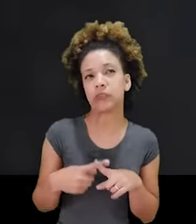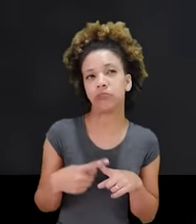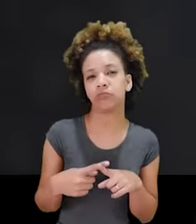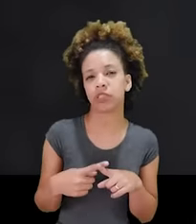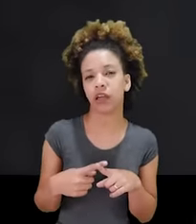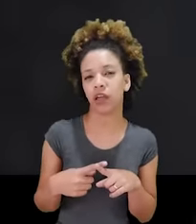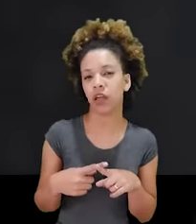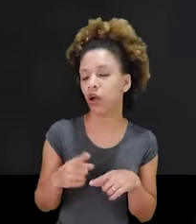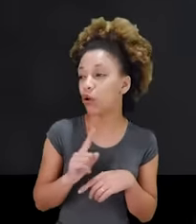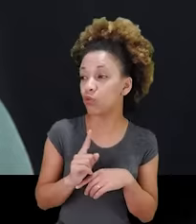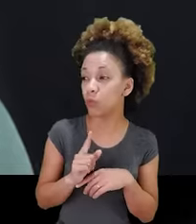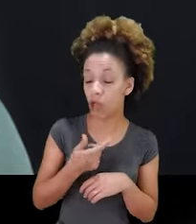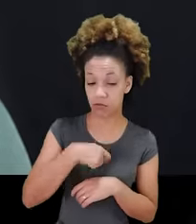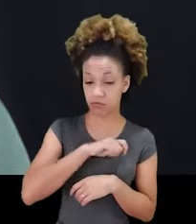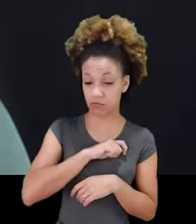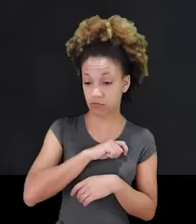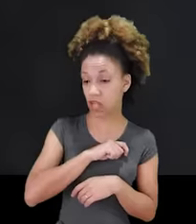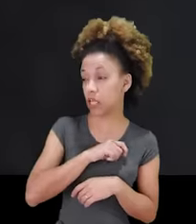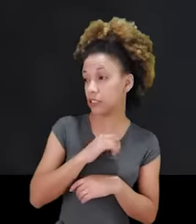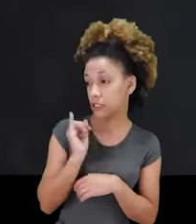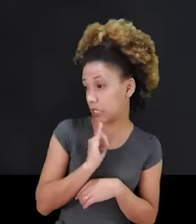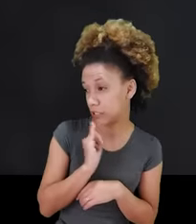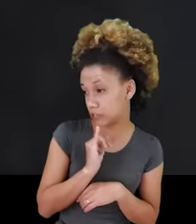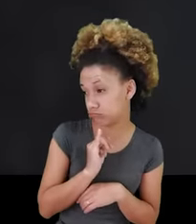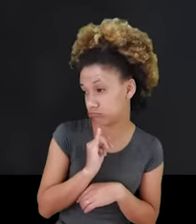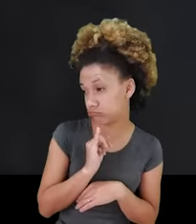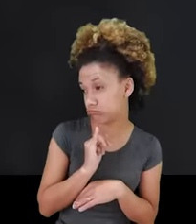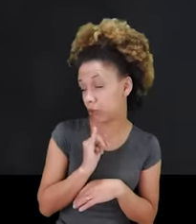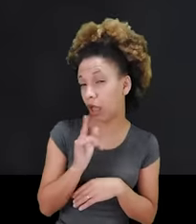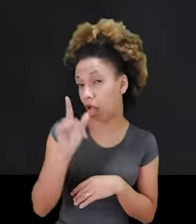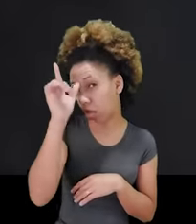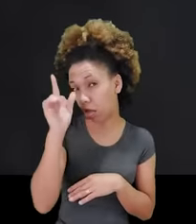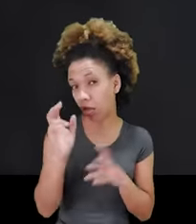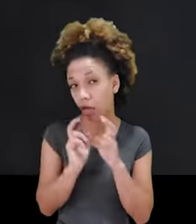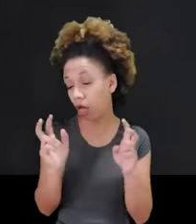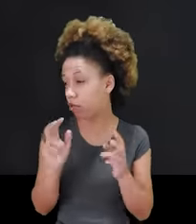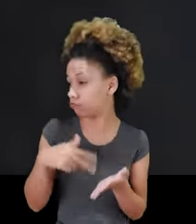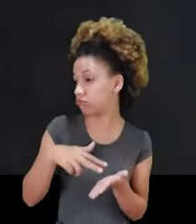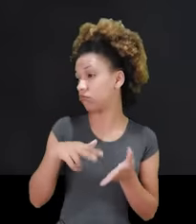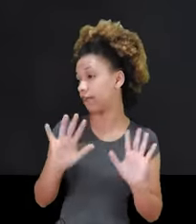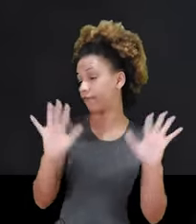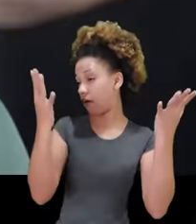não somos tão latinos como os espanhóis e os italianos, e não falamos tão alto, e é aquela coisa da festa.